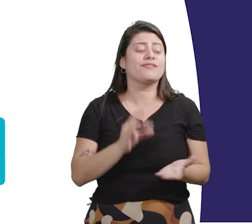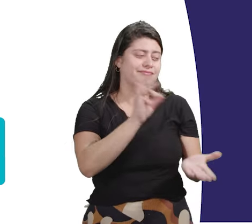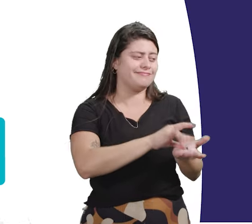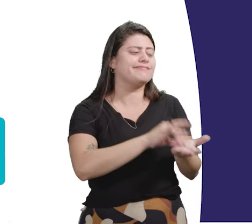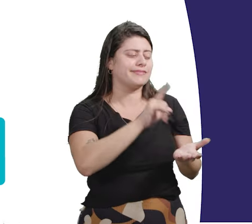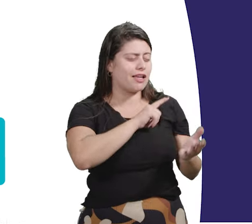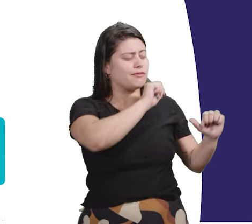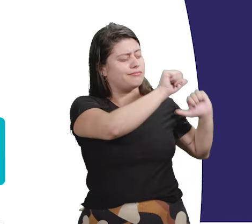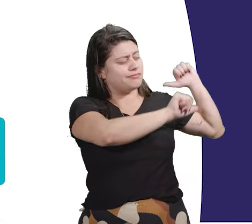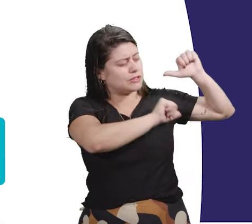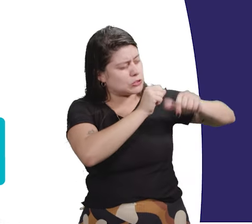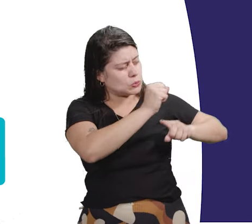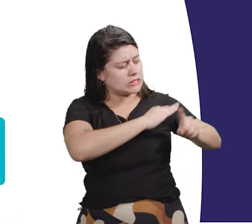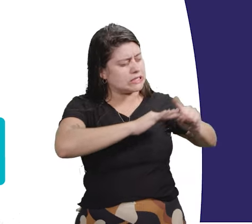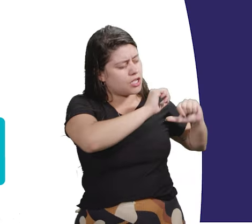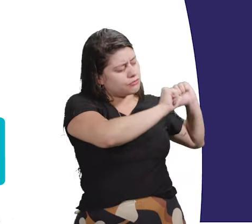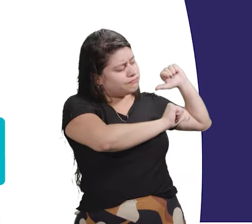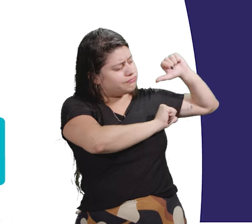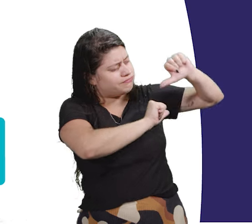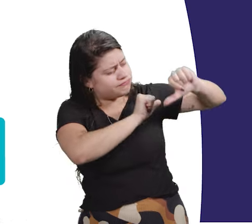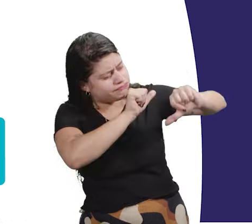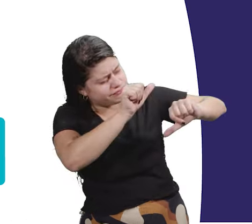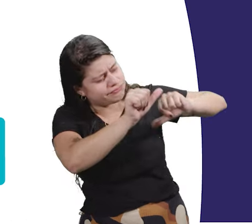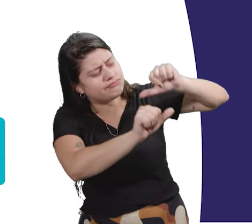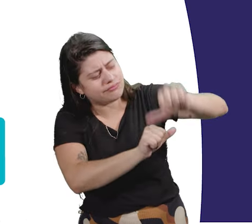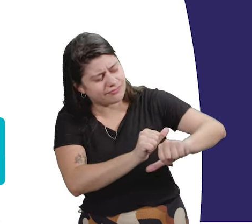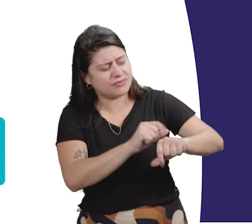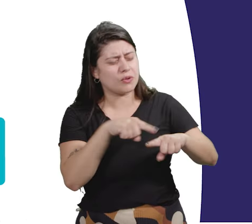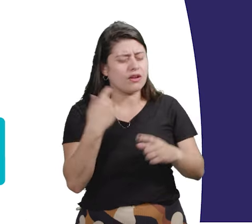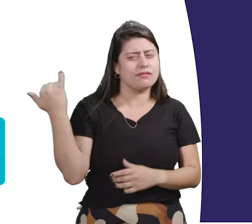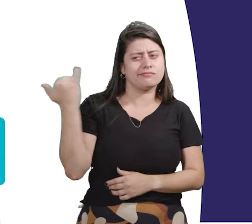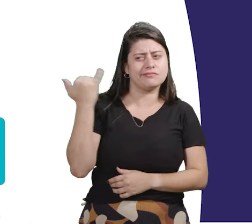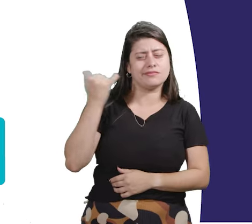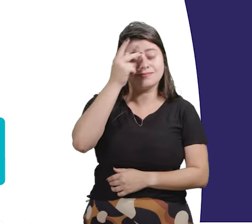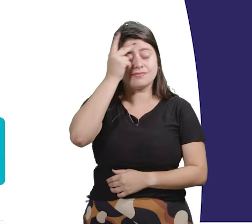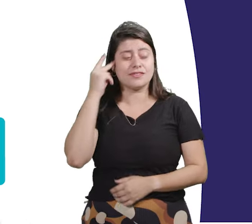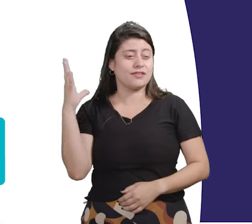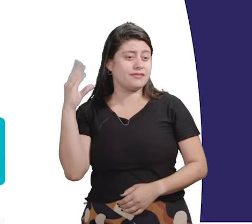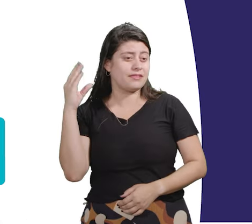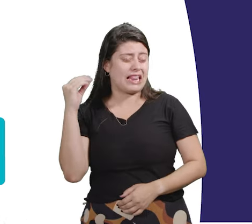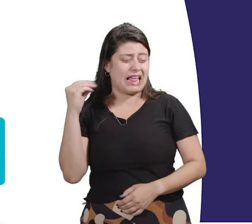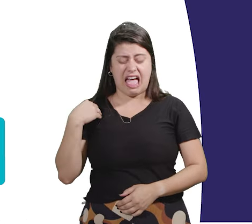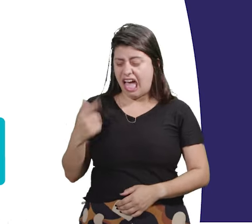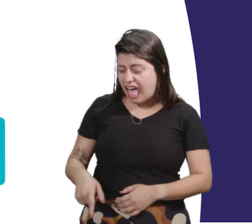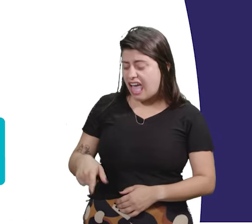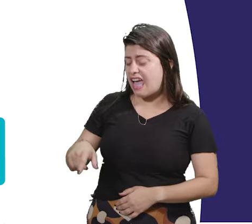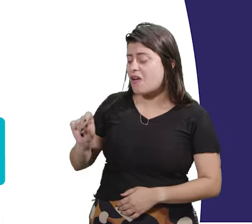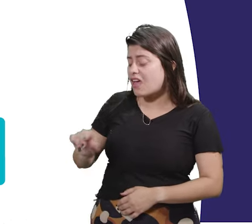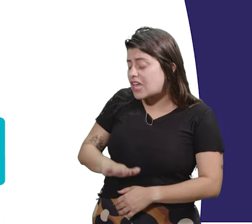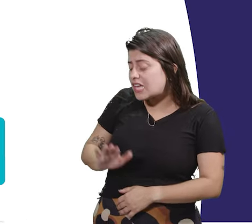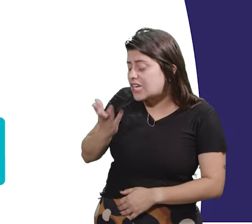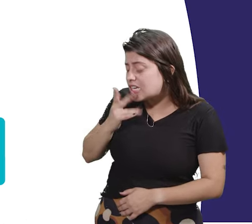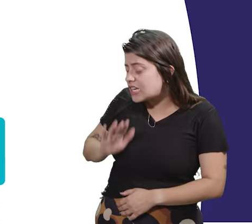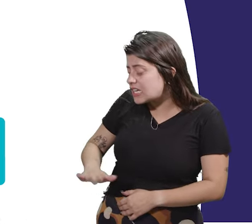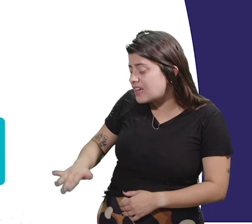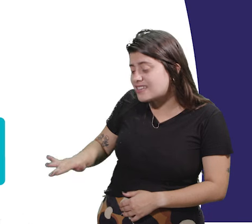sociedade nos últimos anos. Nós escutamos muitas pessoas falarem, né, que as crianças não se comportam como nos bons e velhos